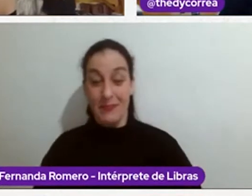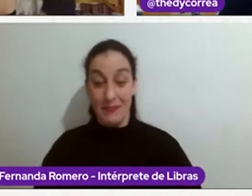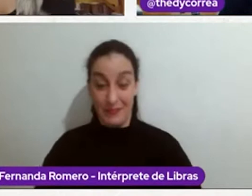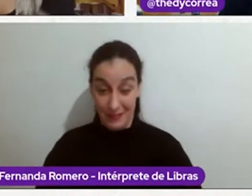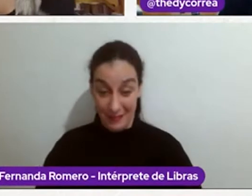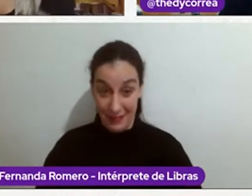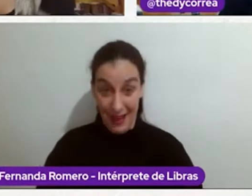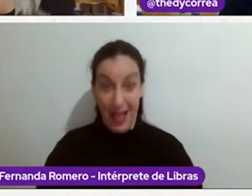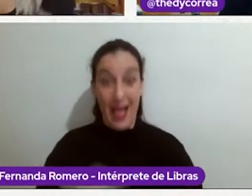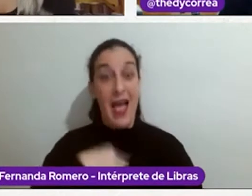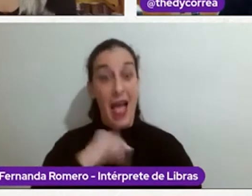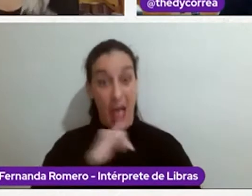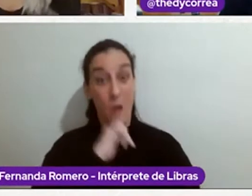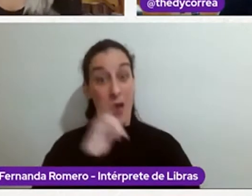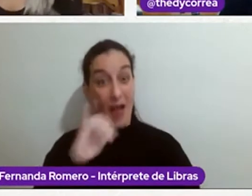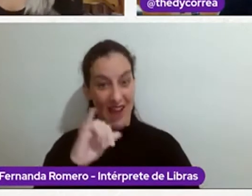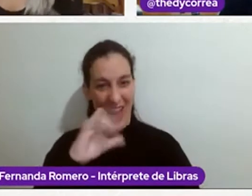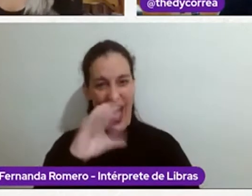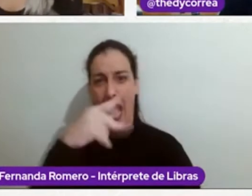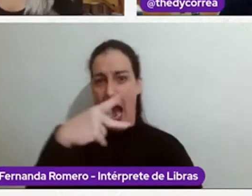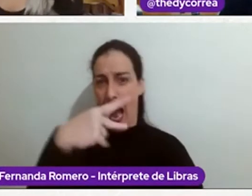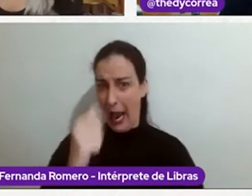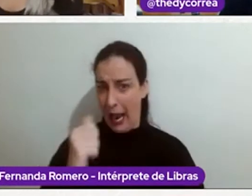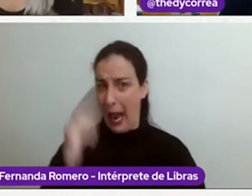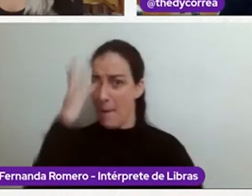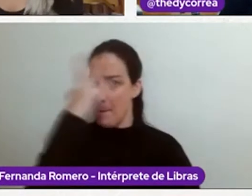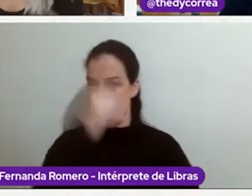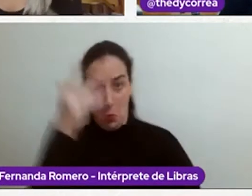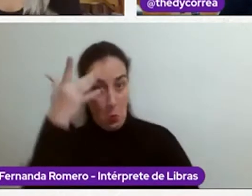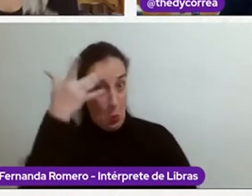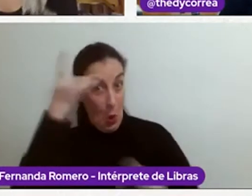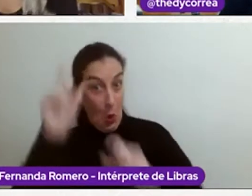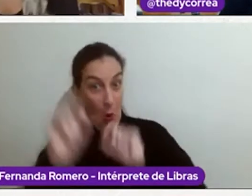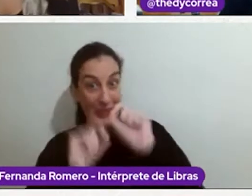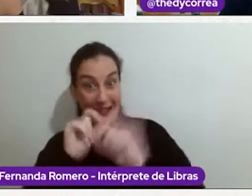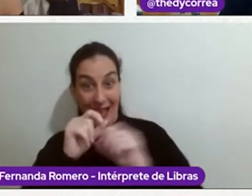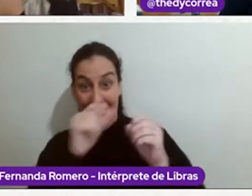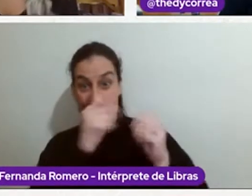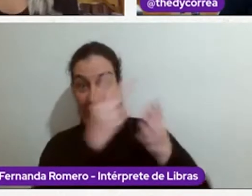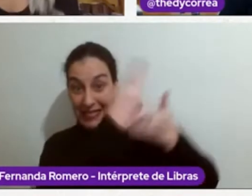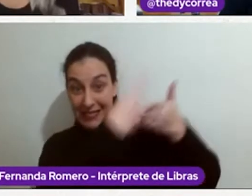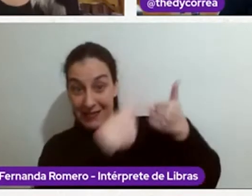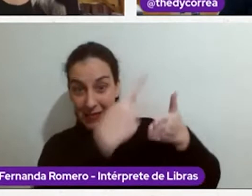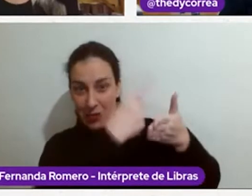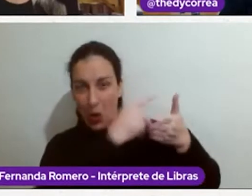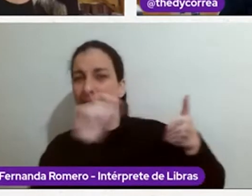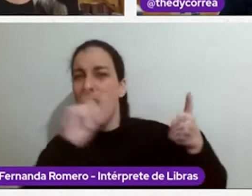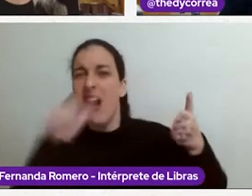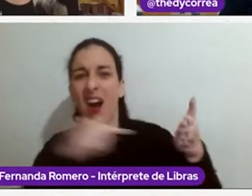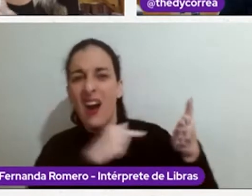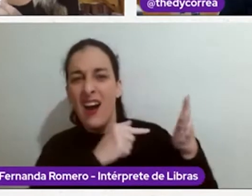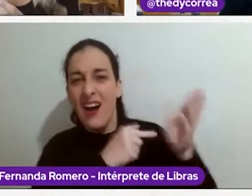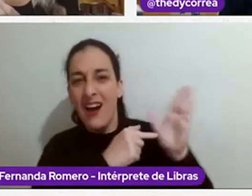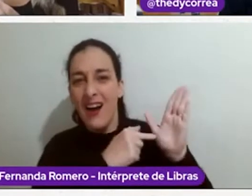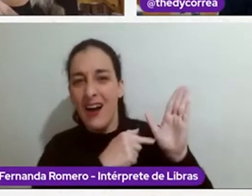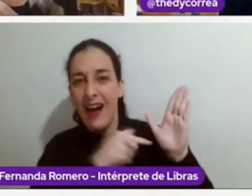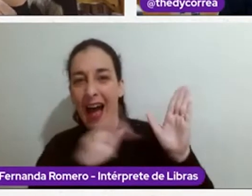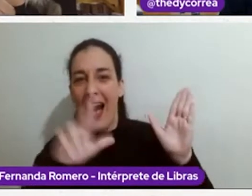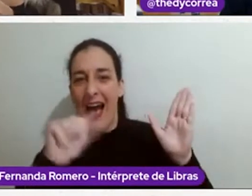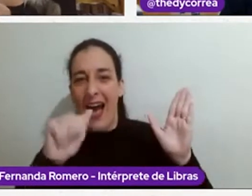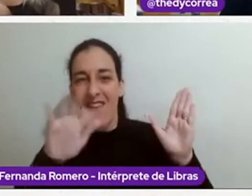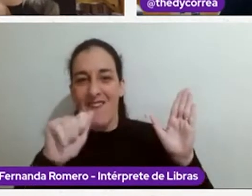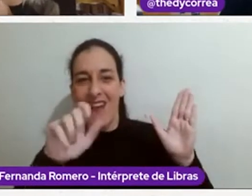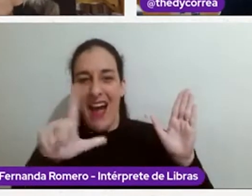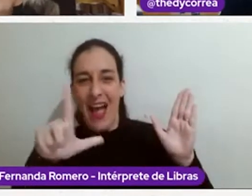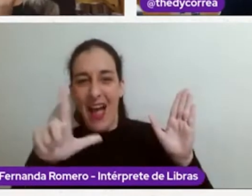que a capa, ela é muito bonita, não sei quem fez, mas bem legal. Quem fez a capa? A capa foi o Rafael